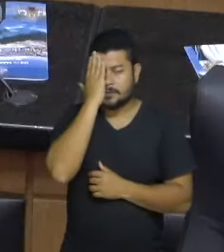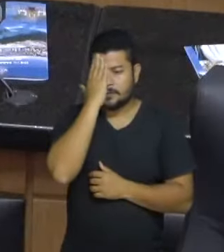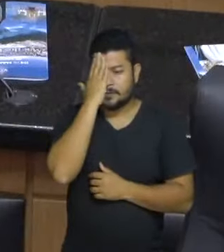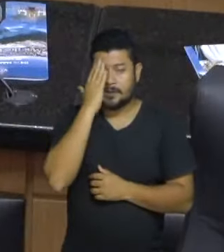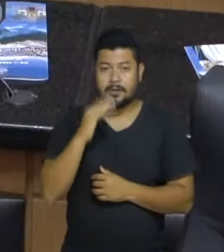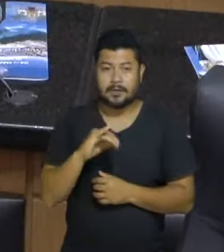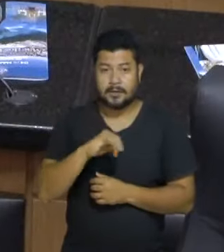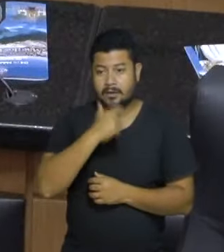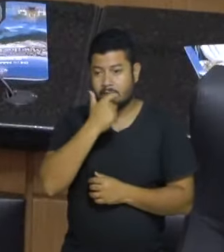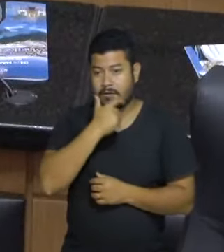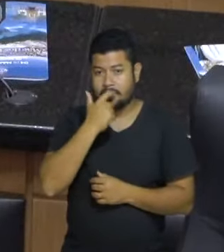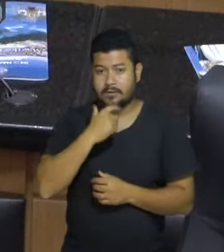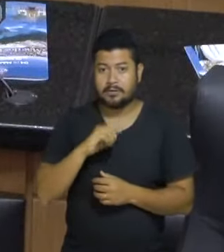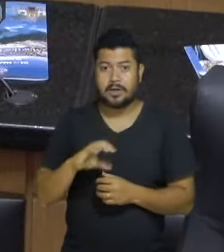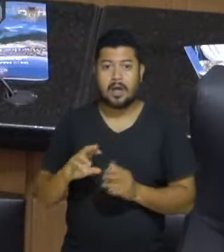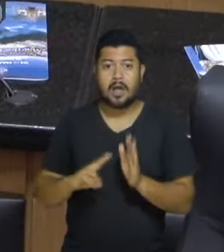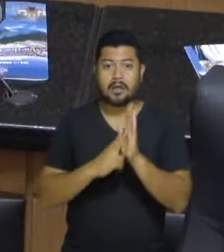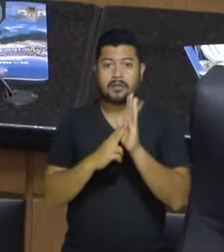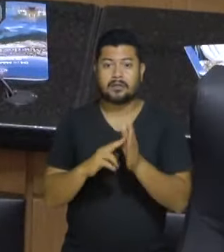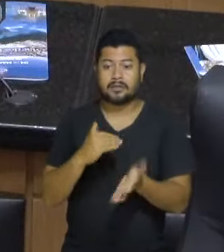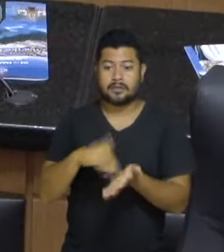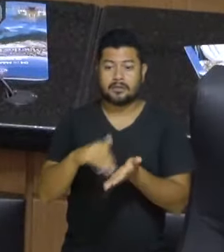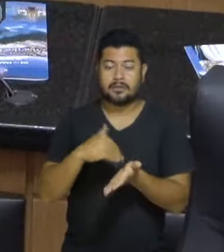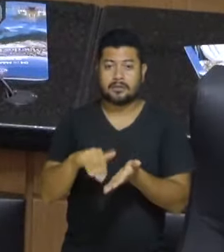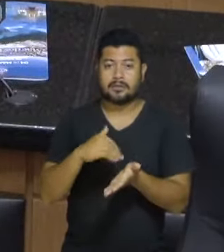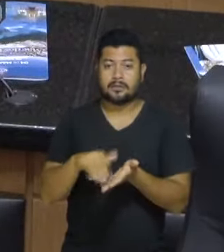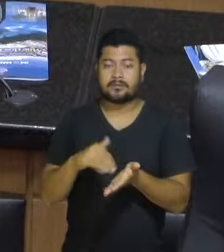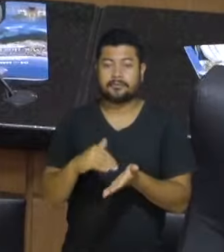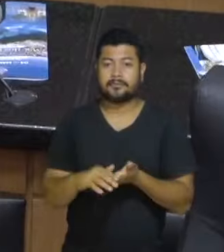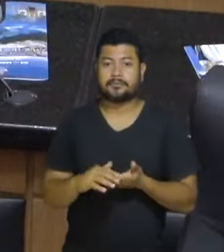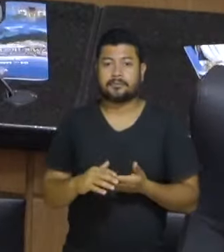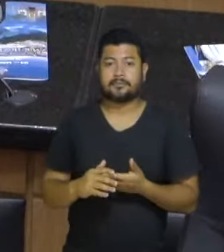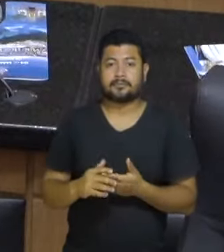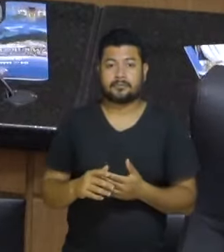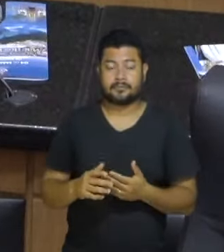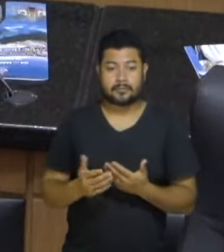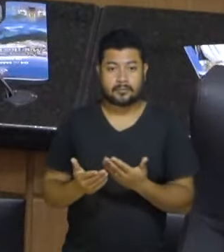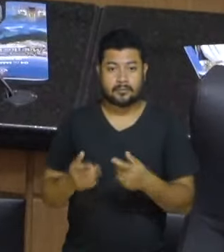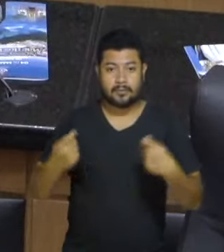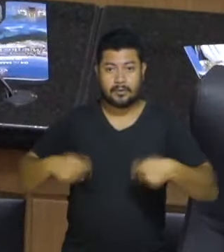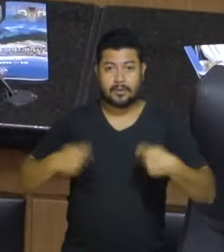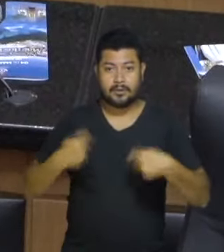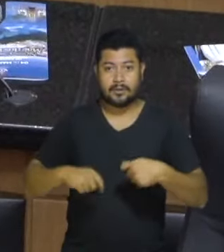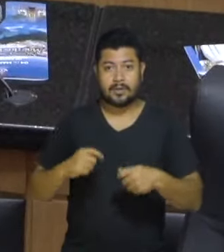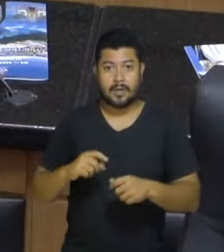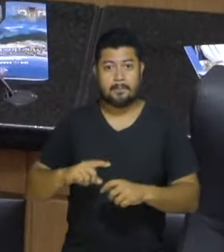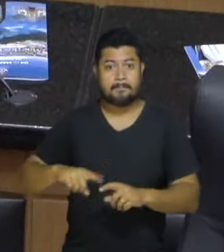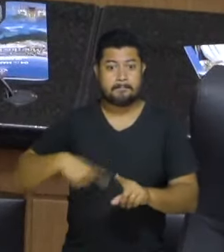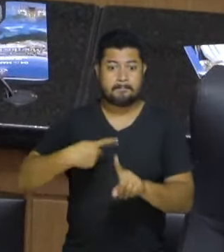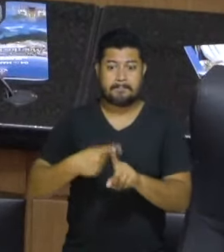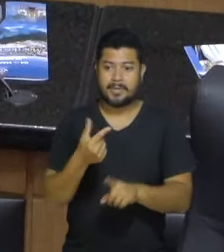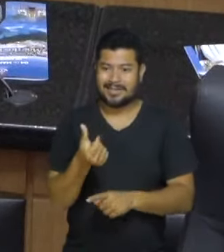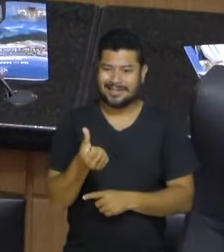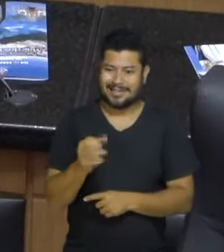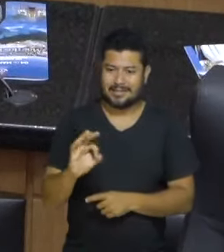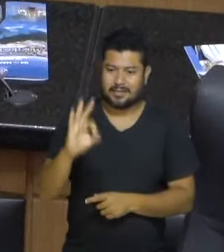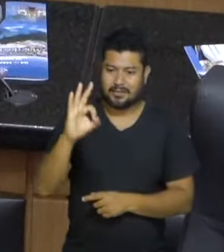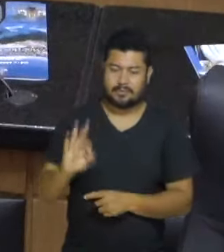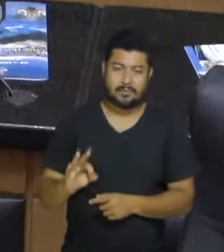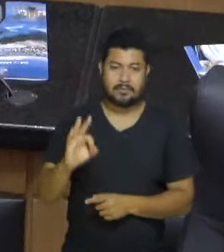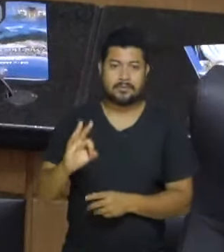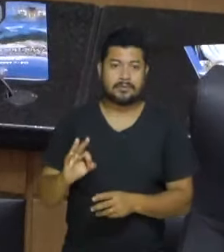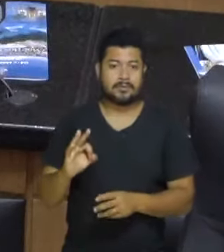assumir a secretaria e como está hoje. Então, uma atenção muito forte. Já temos mais de 60% das rodovias com serviços